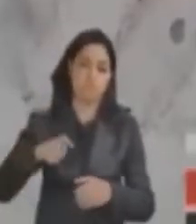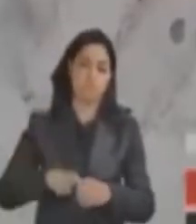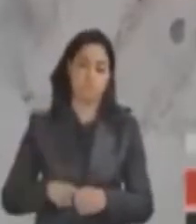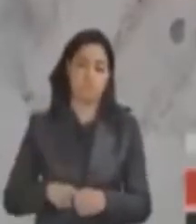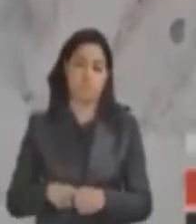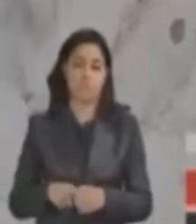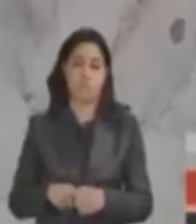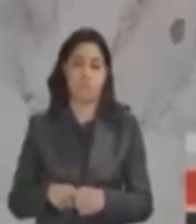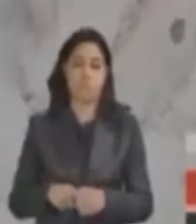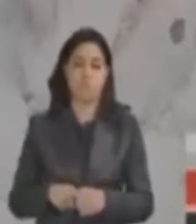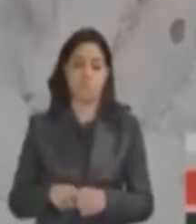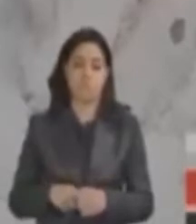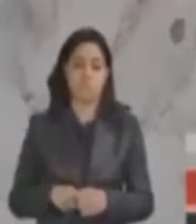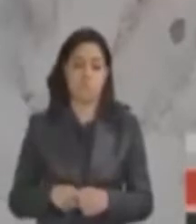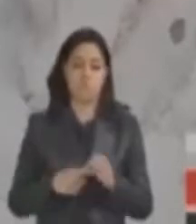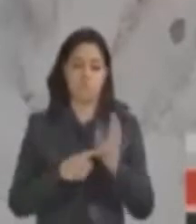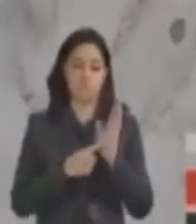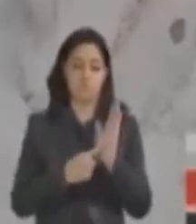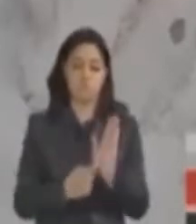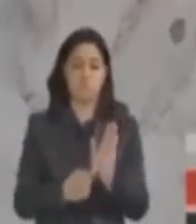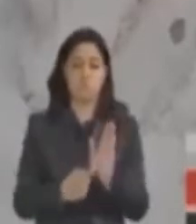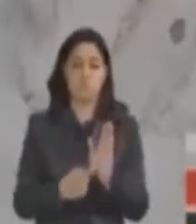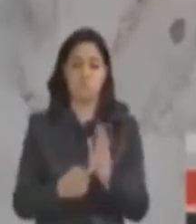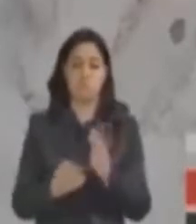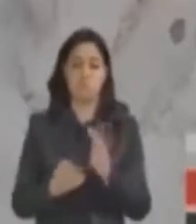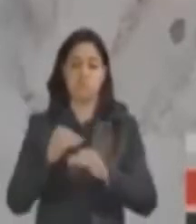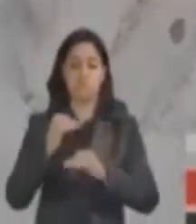com índices de crescimento